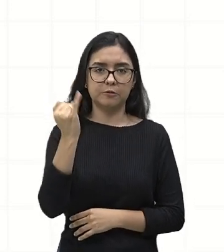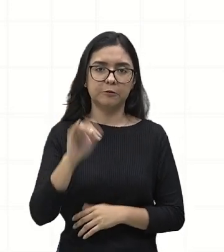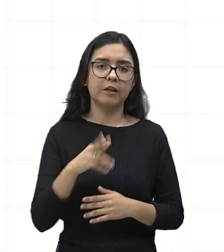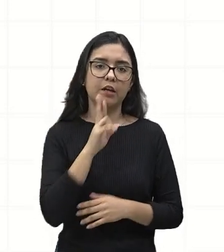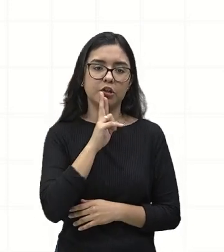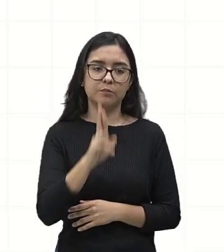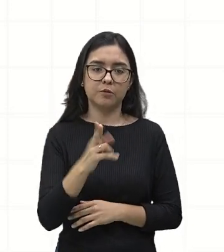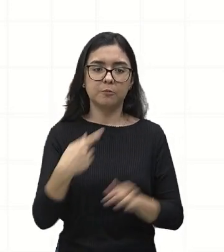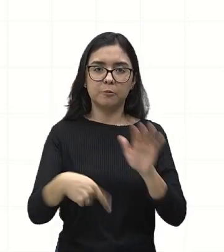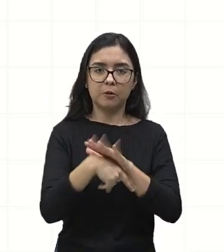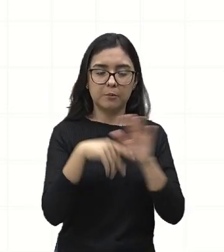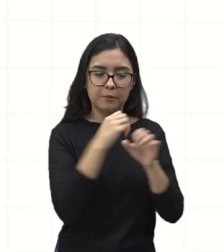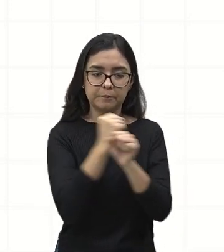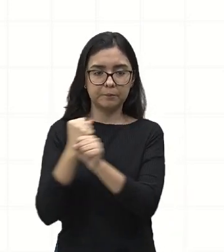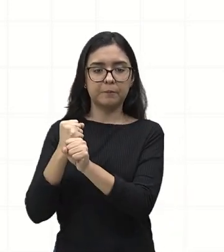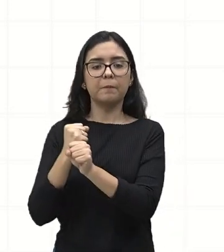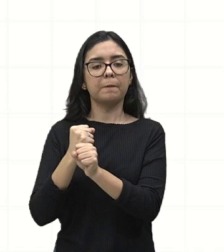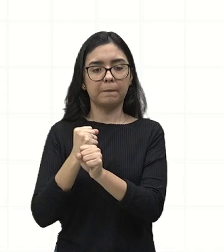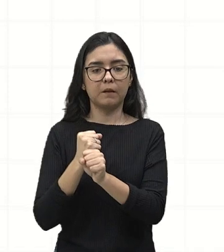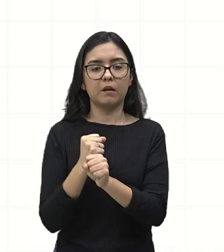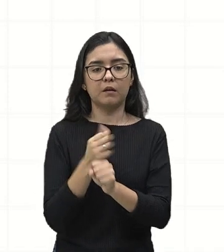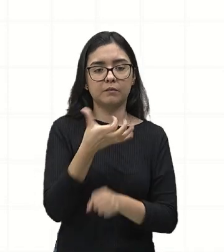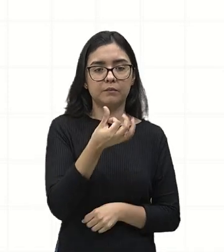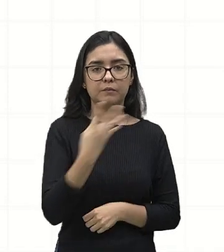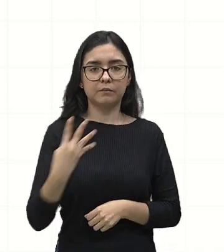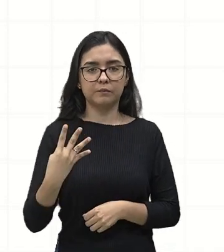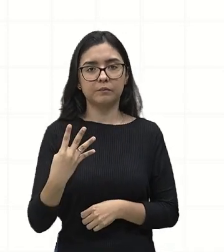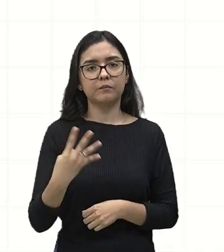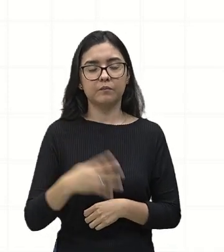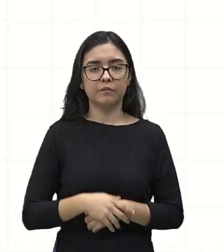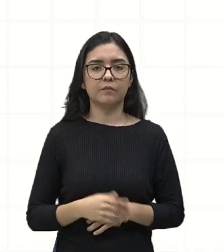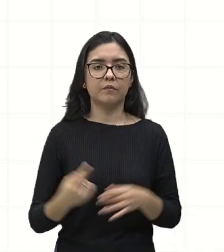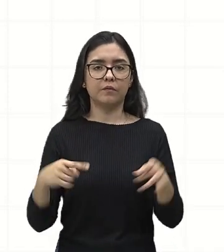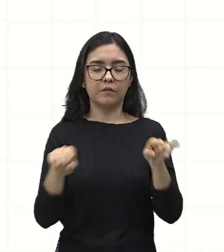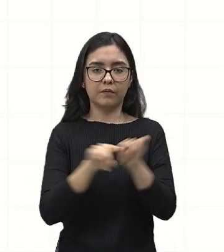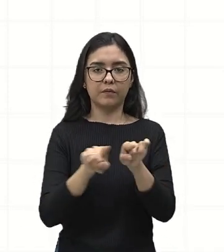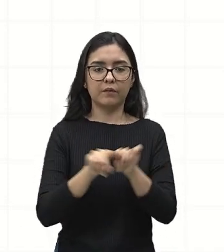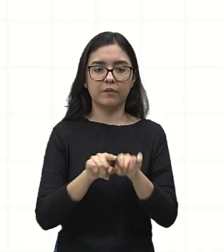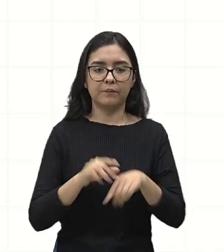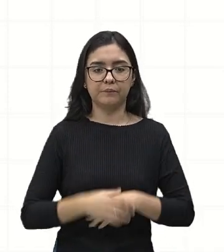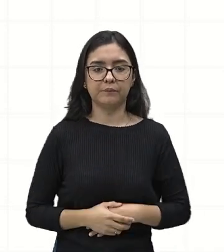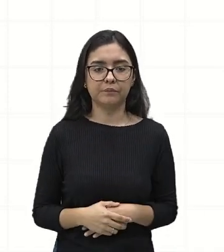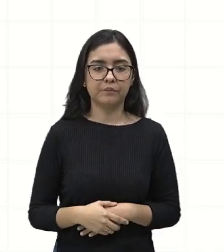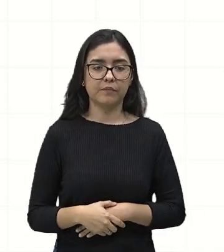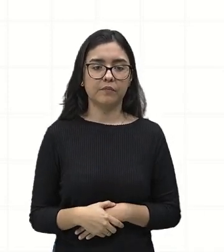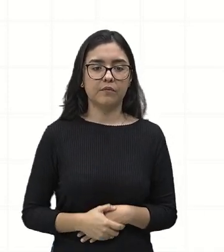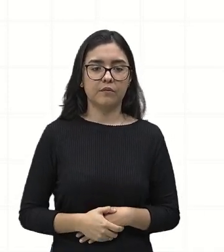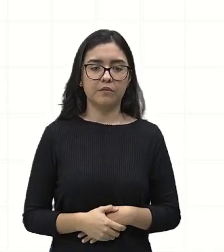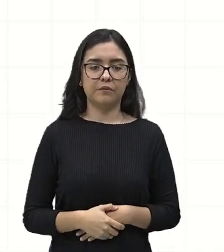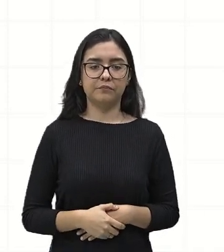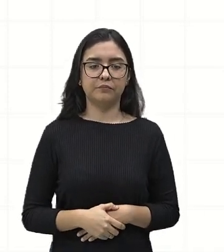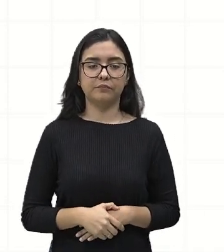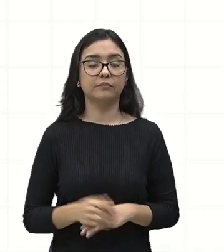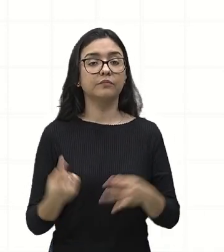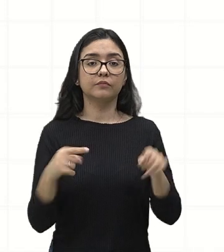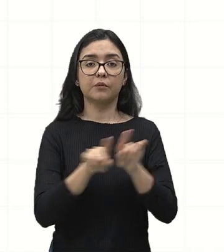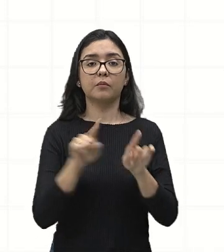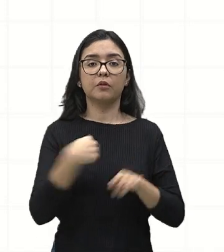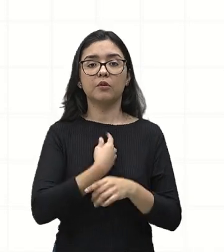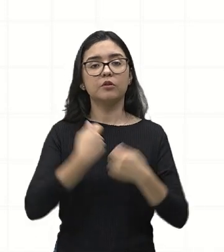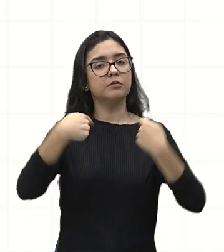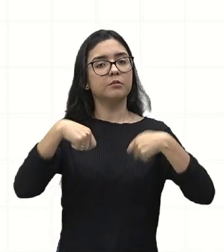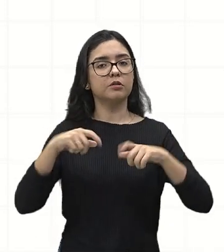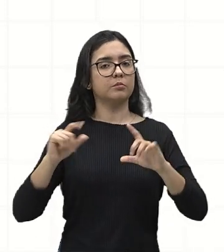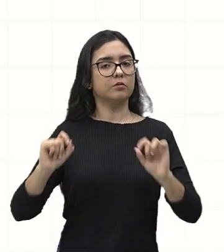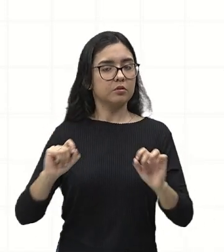aqui então a potenciação, temos aqui o resultado, que é a potência, e algo que